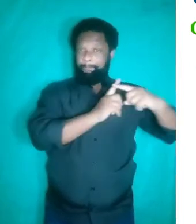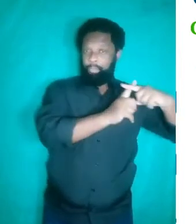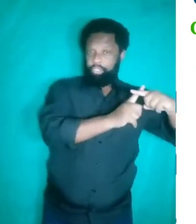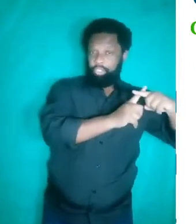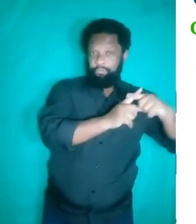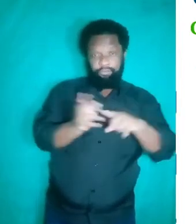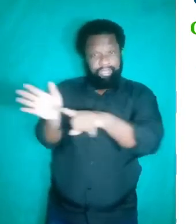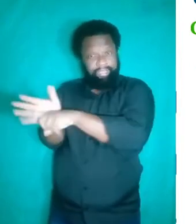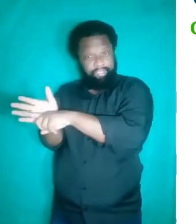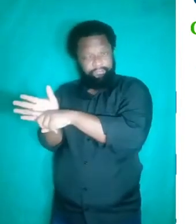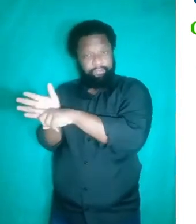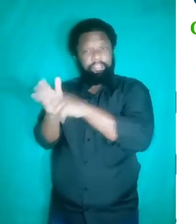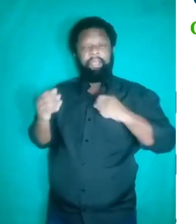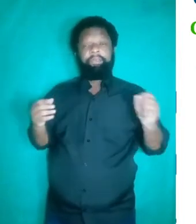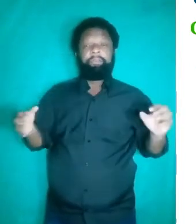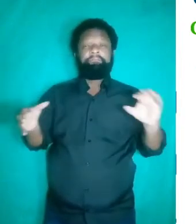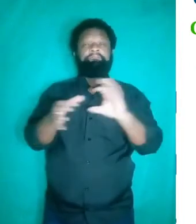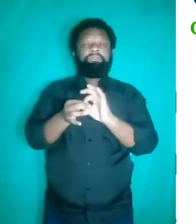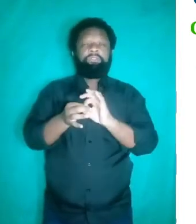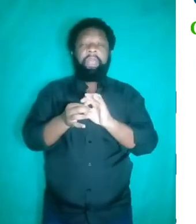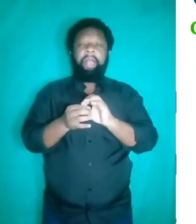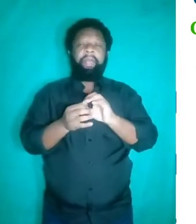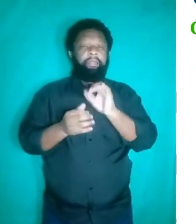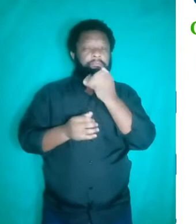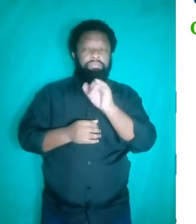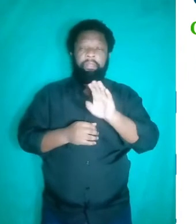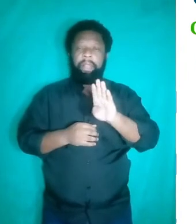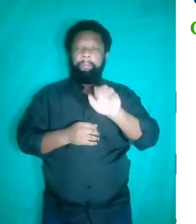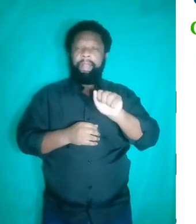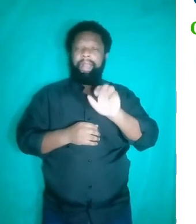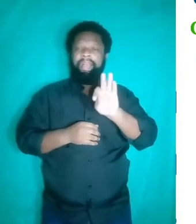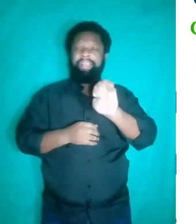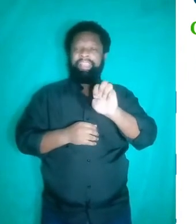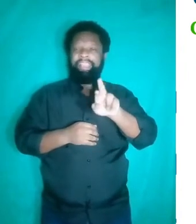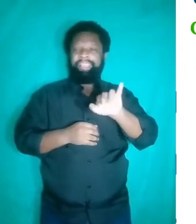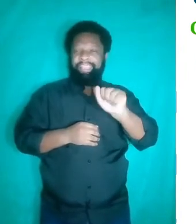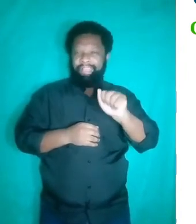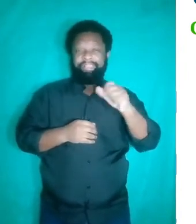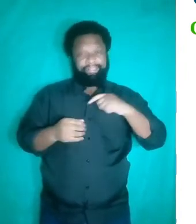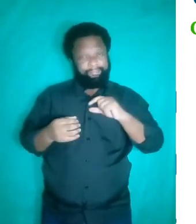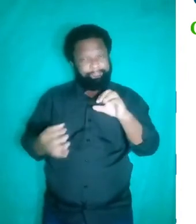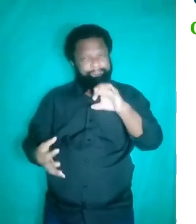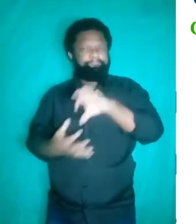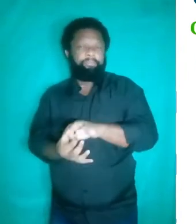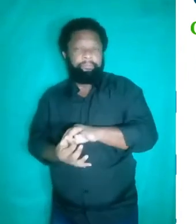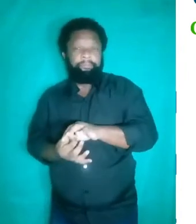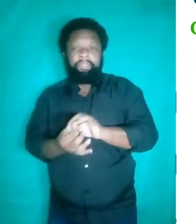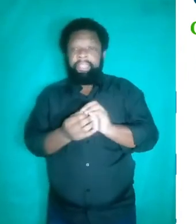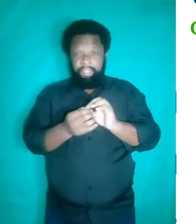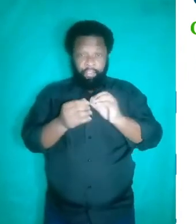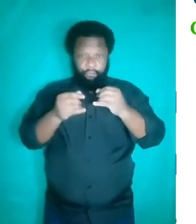polo negativo. Então, por exemplo, ele está conectado numa bateria, aquela de 12 volts que a gente viu, com um polo positivo e um